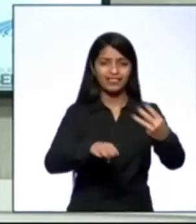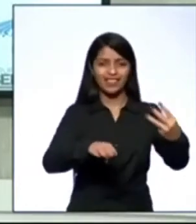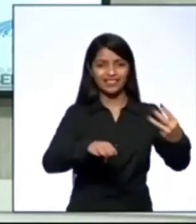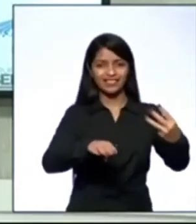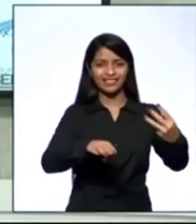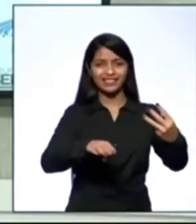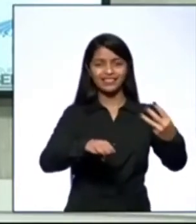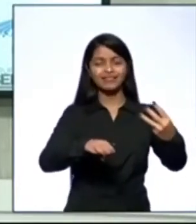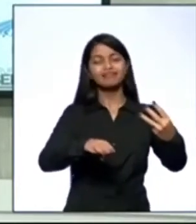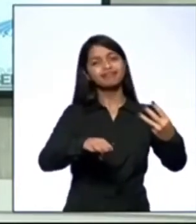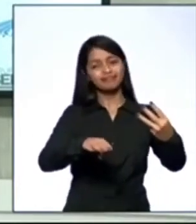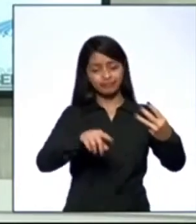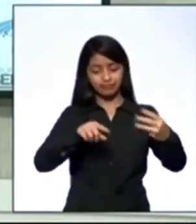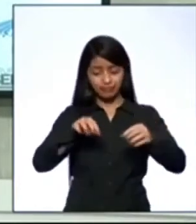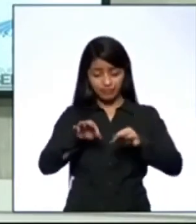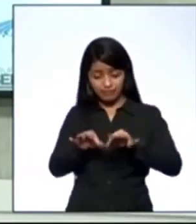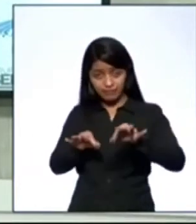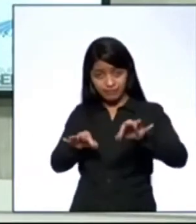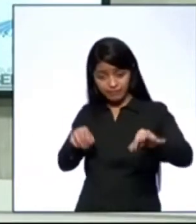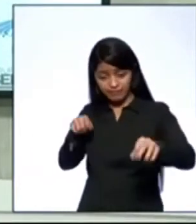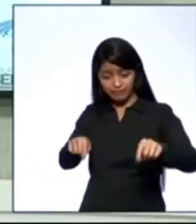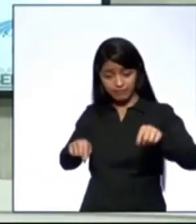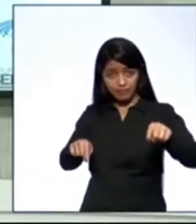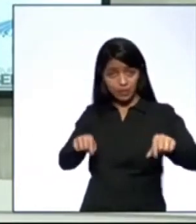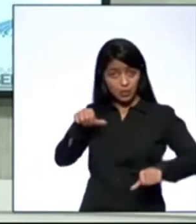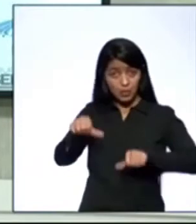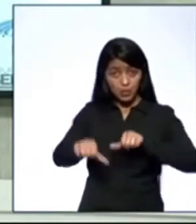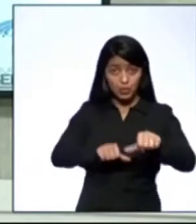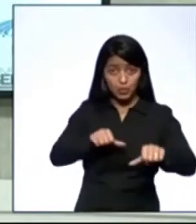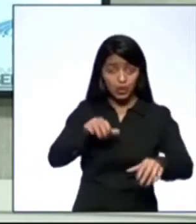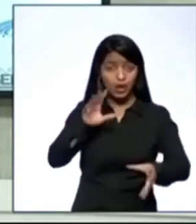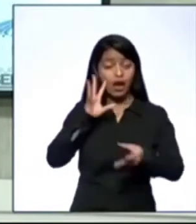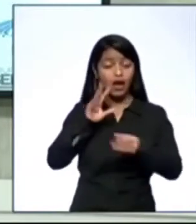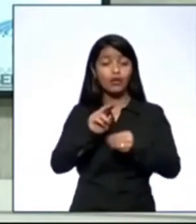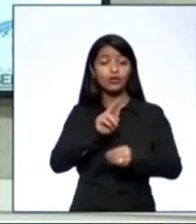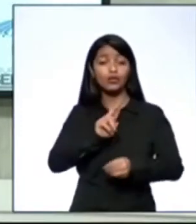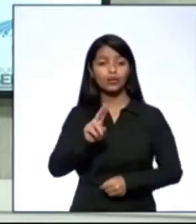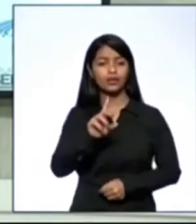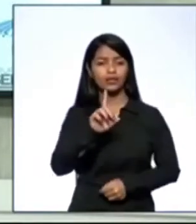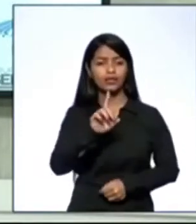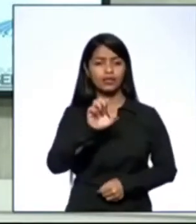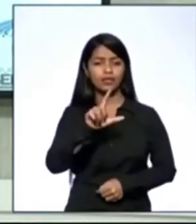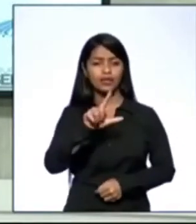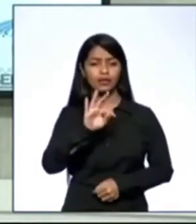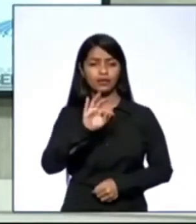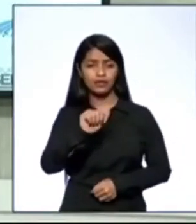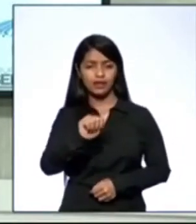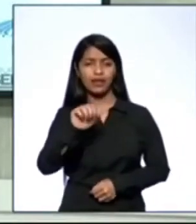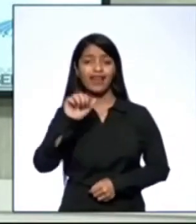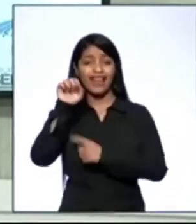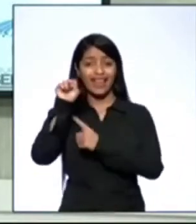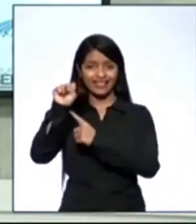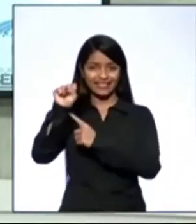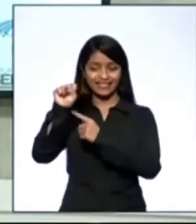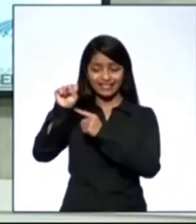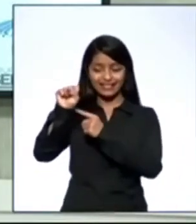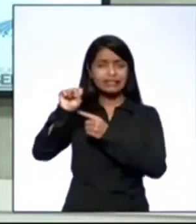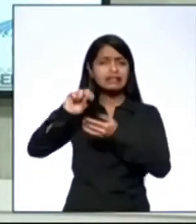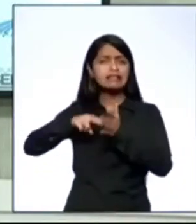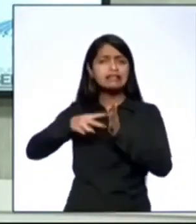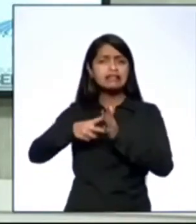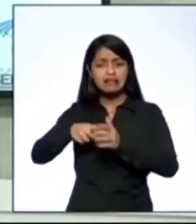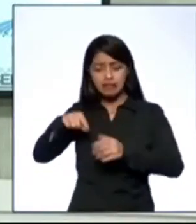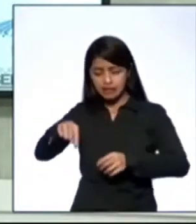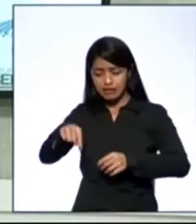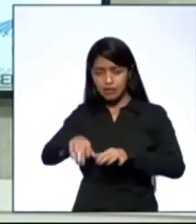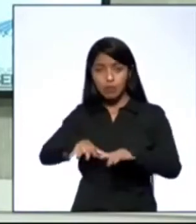quilômetro. Essa variação na grandeza espaço, a gente chama de ΔS, que é o símbolo de deslocamento escalar, que vai